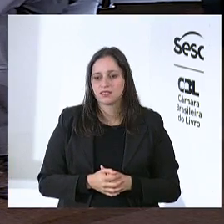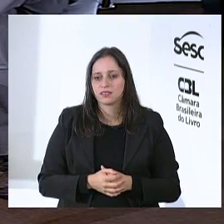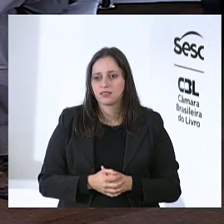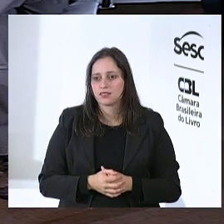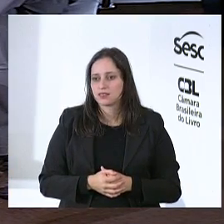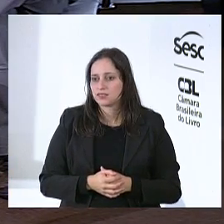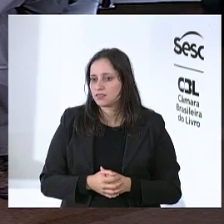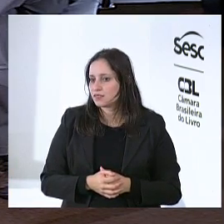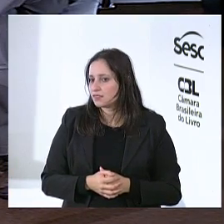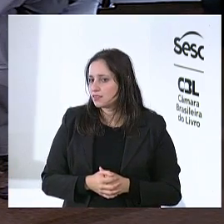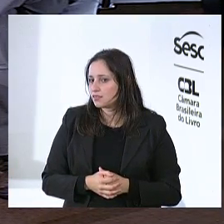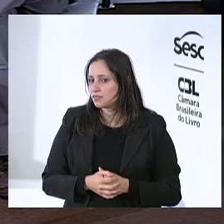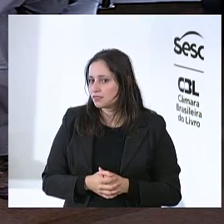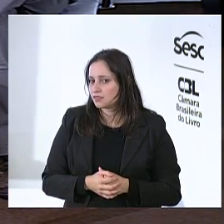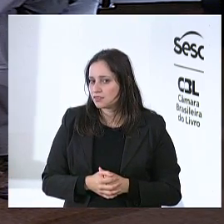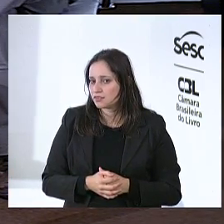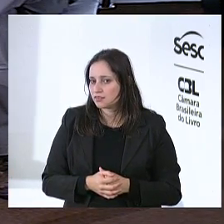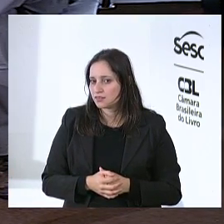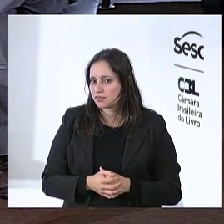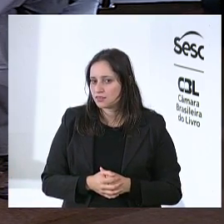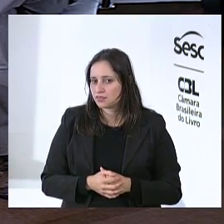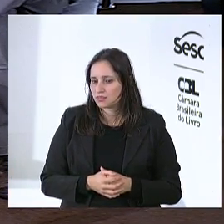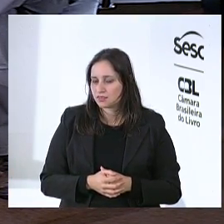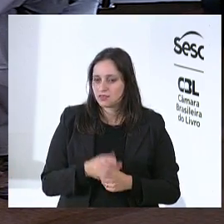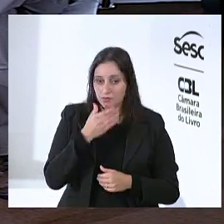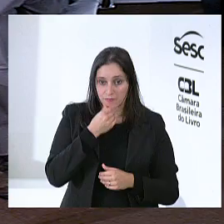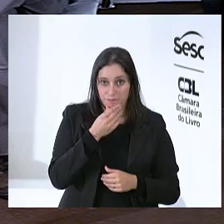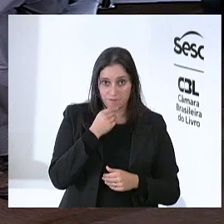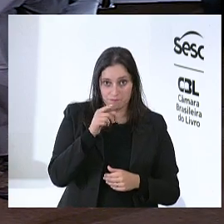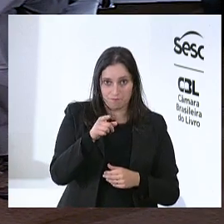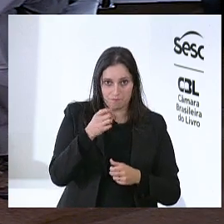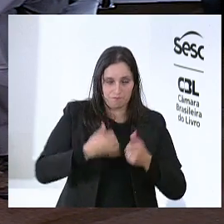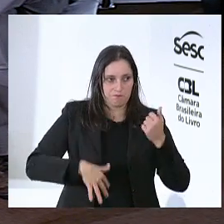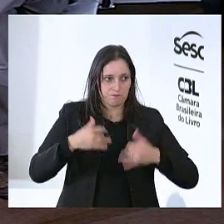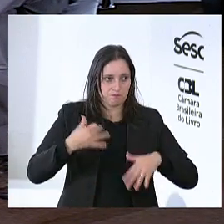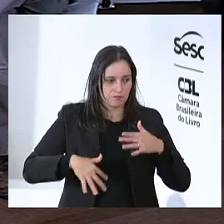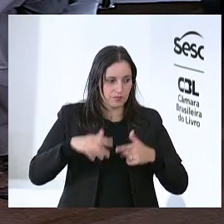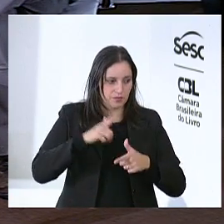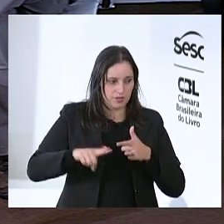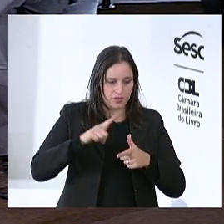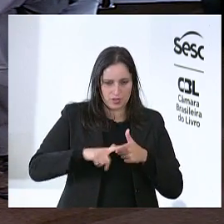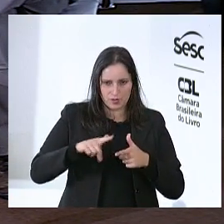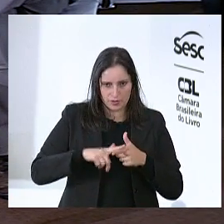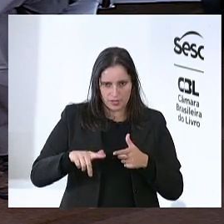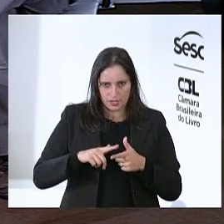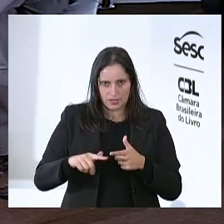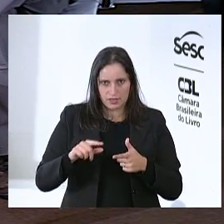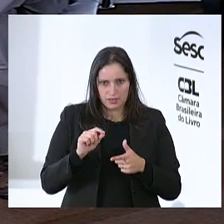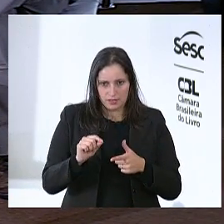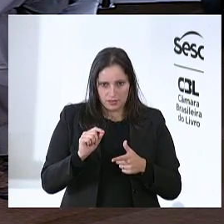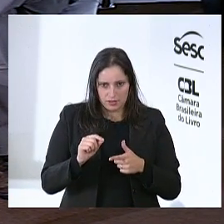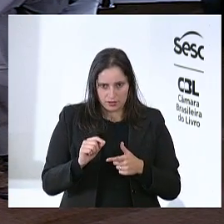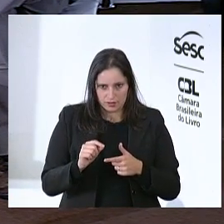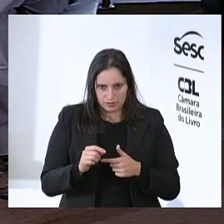Não. O problema dele é essencialmente a que ponto é inerente ao ser